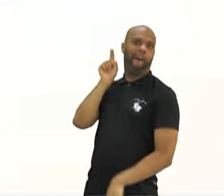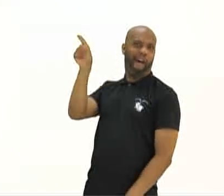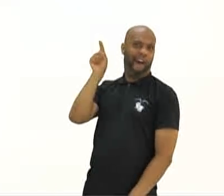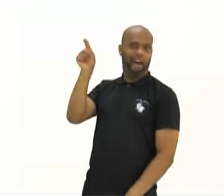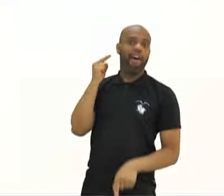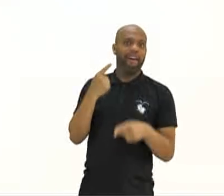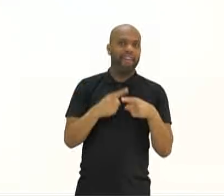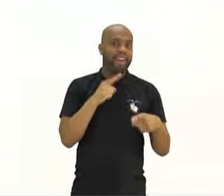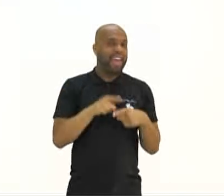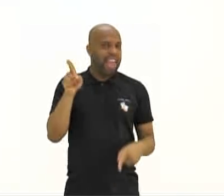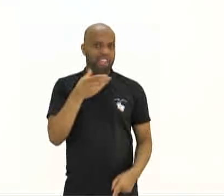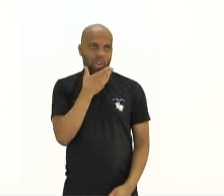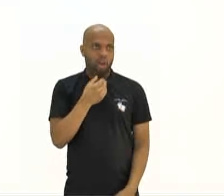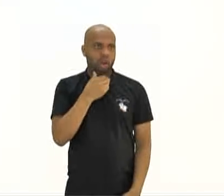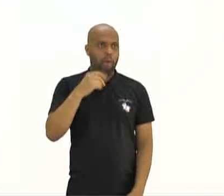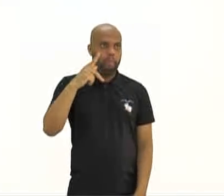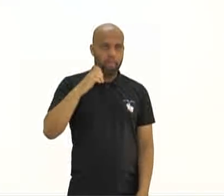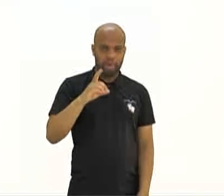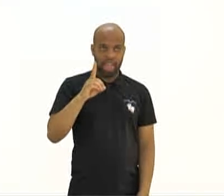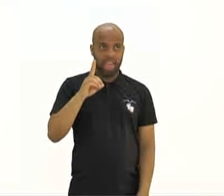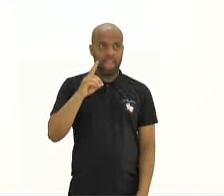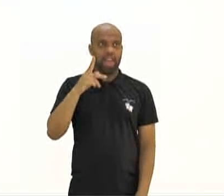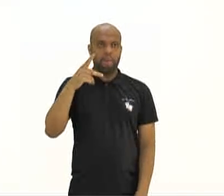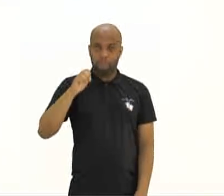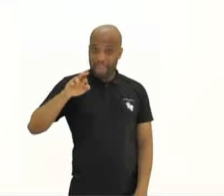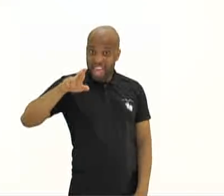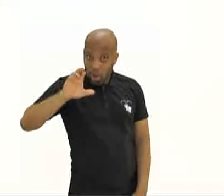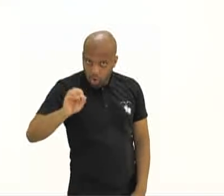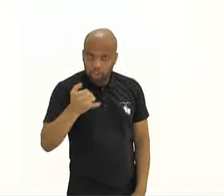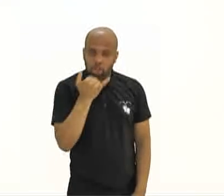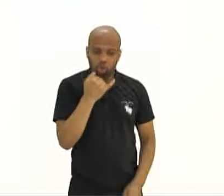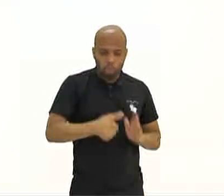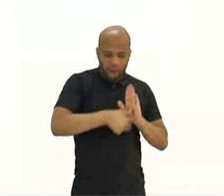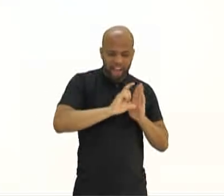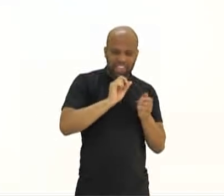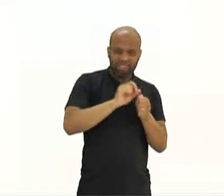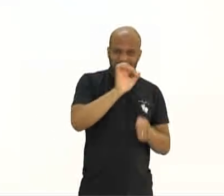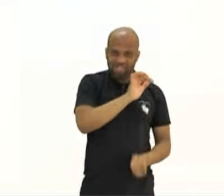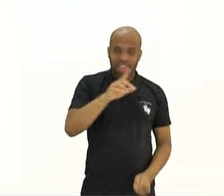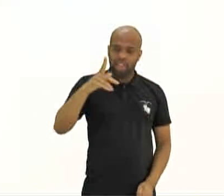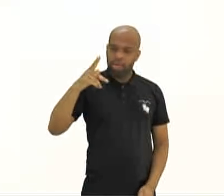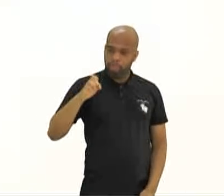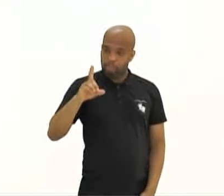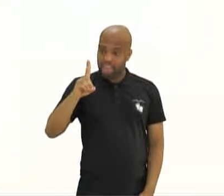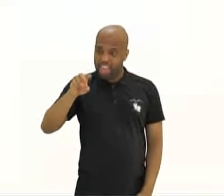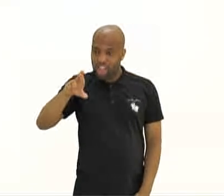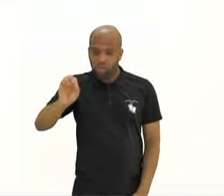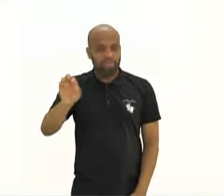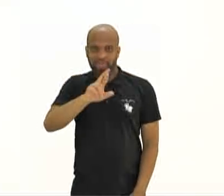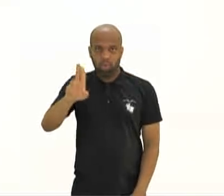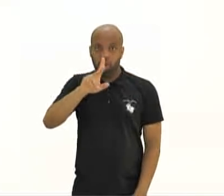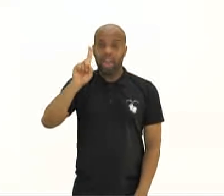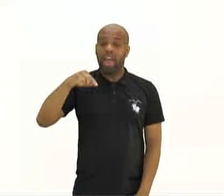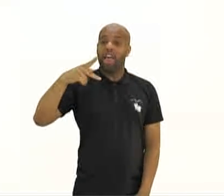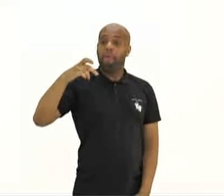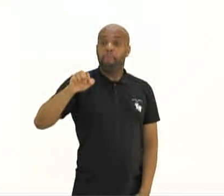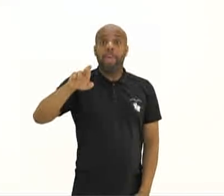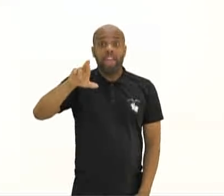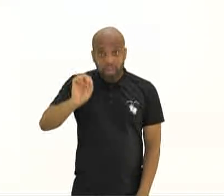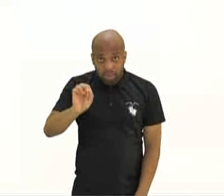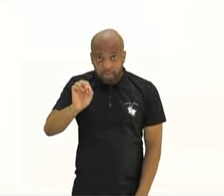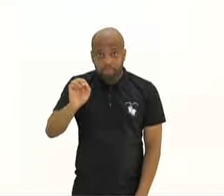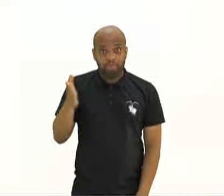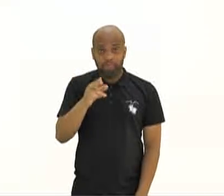Pero Vaz de Caminha já reconhecia que tinha uma população que aqui vivia. Já tinha uma população aqui